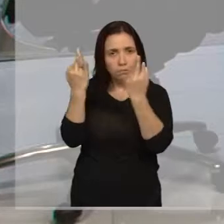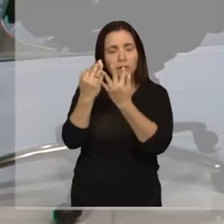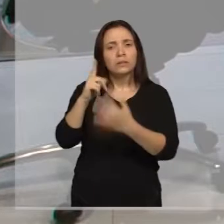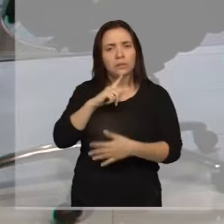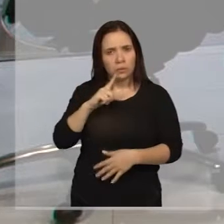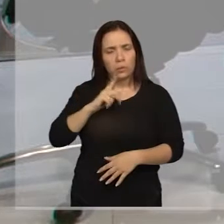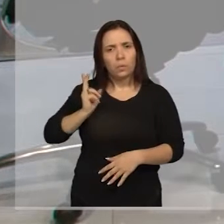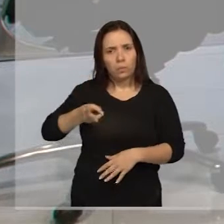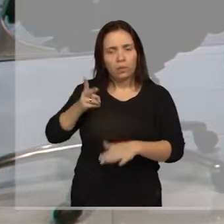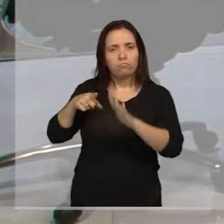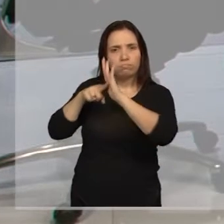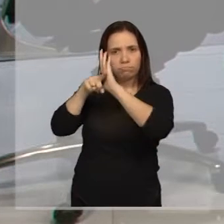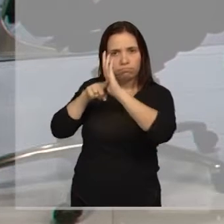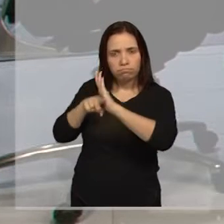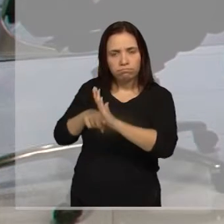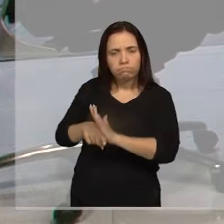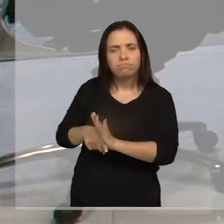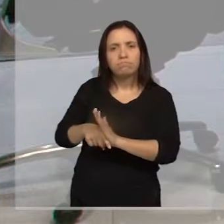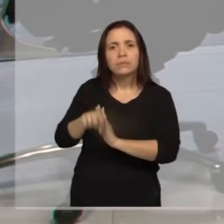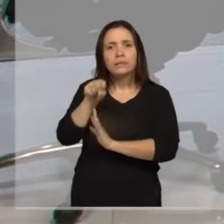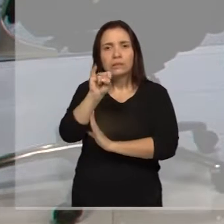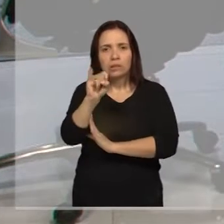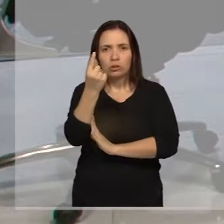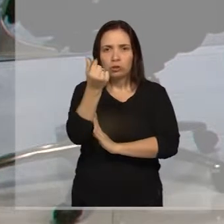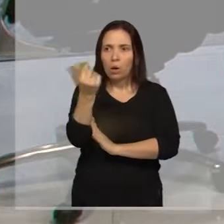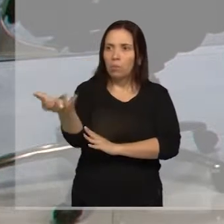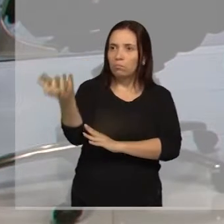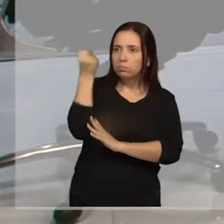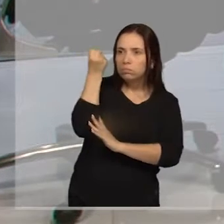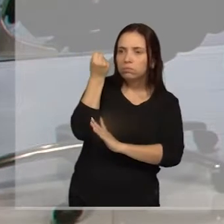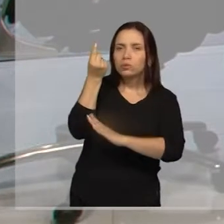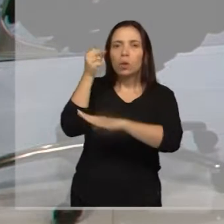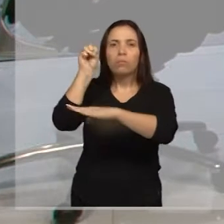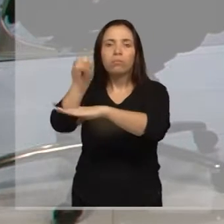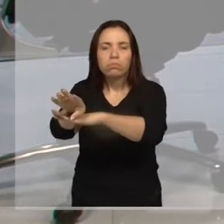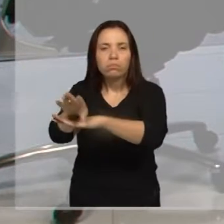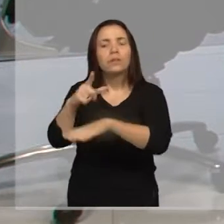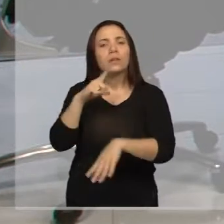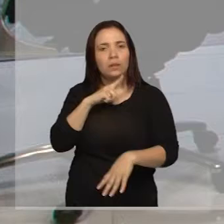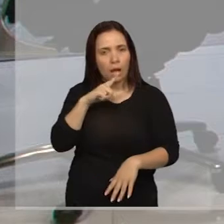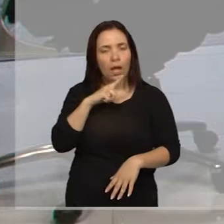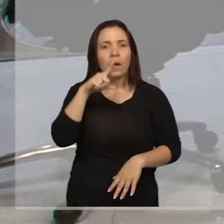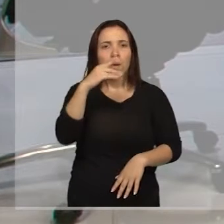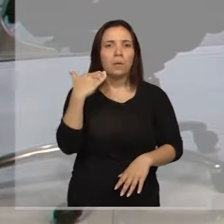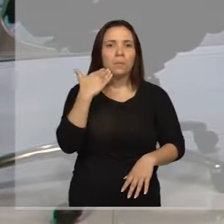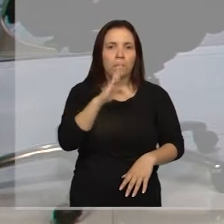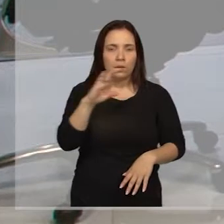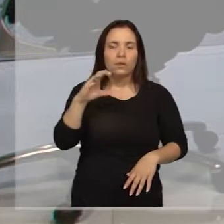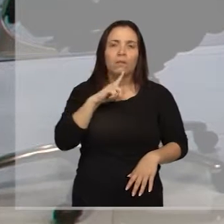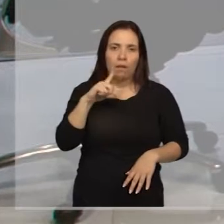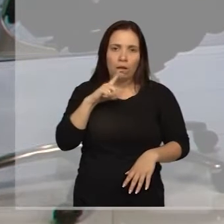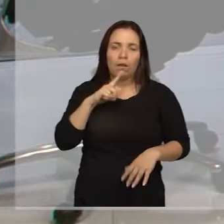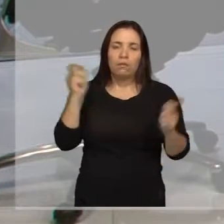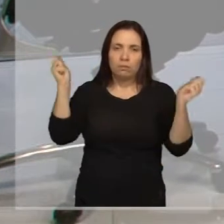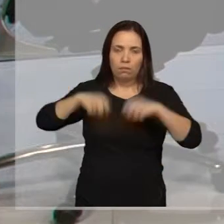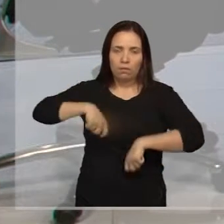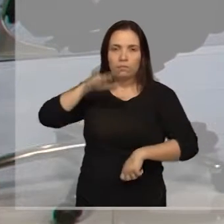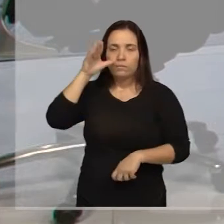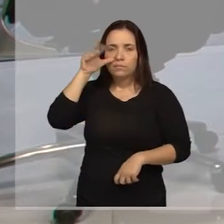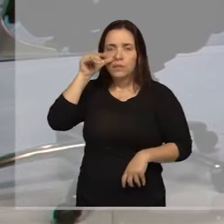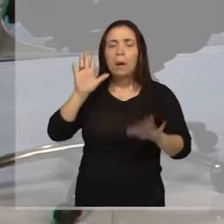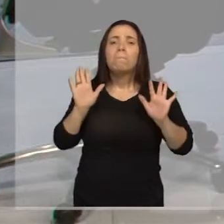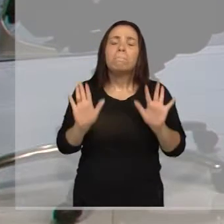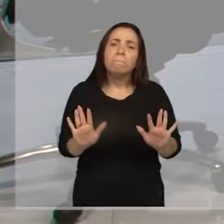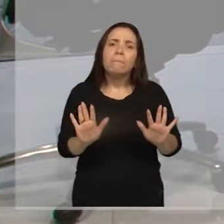monitoradas, porque se elas movimentam no banco suas contas, o COAF tem todo acesso. O simples